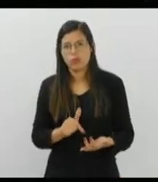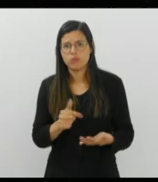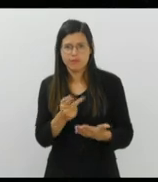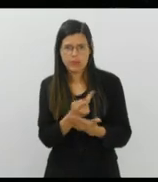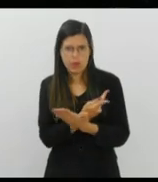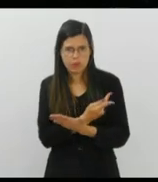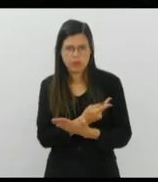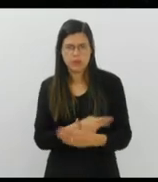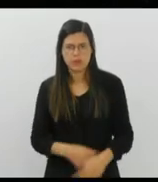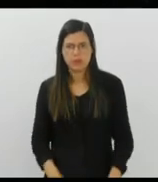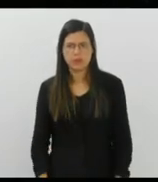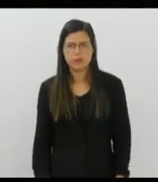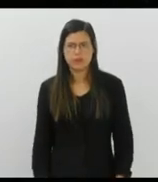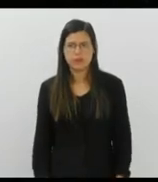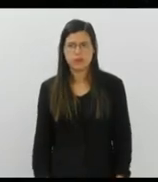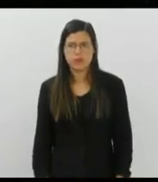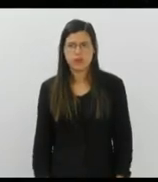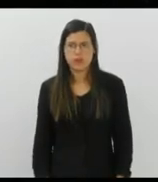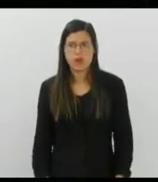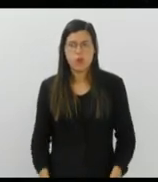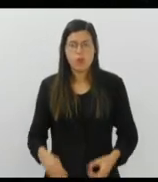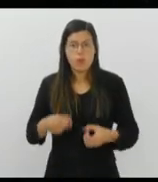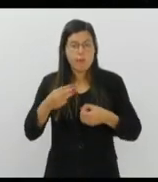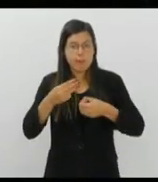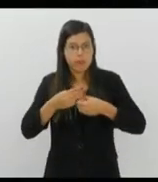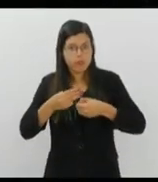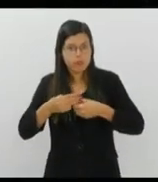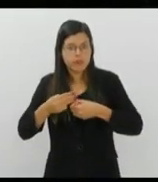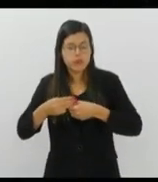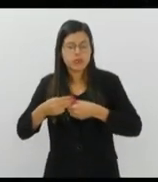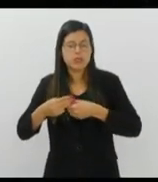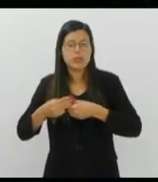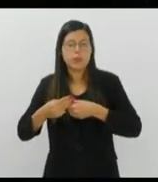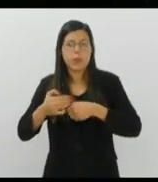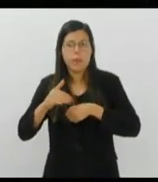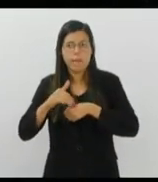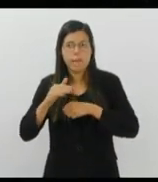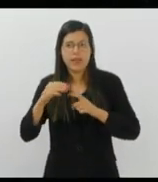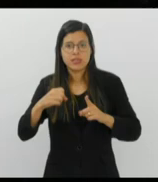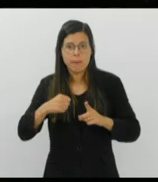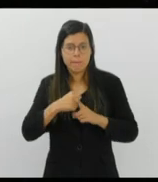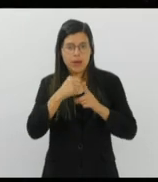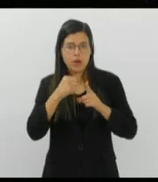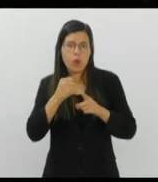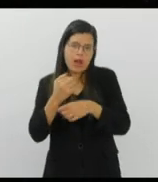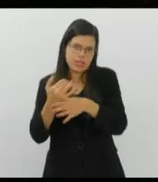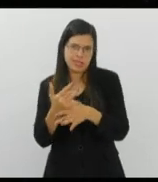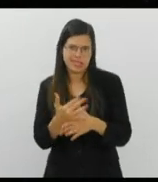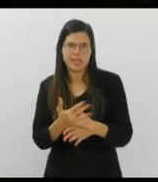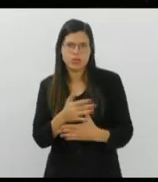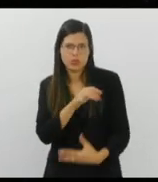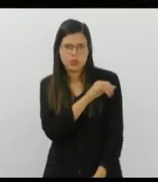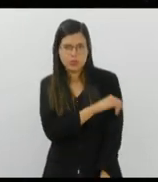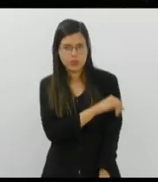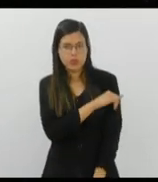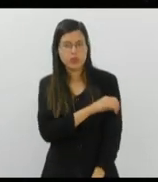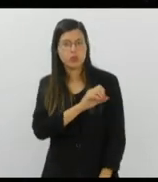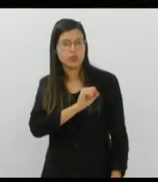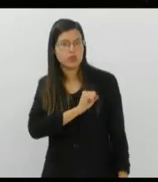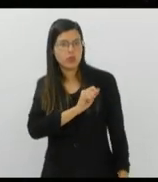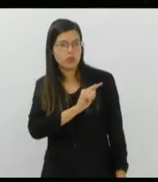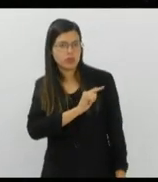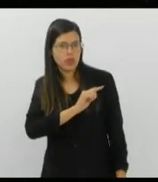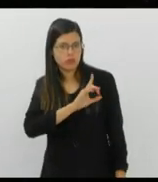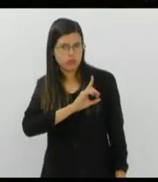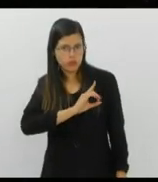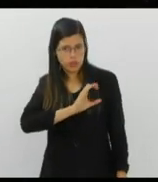efetuados. Os municípios mais afetados foram Cidade do Rio de Janeiro, São Gonçalo, Duque